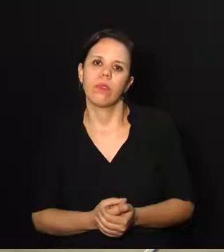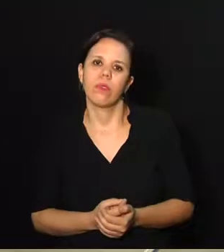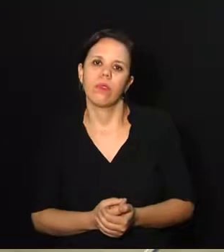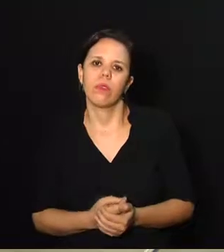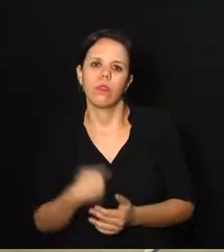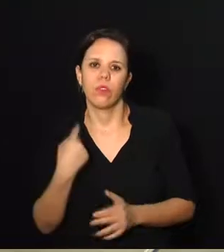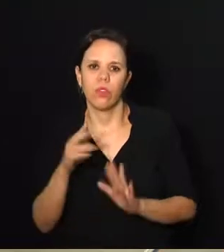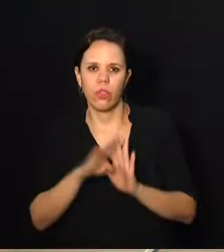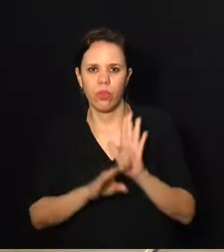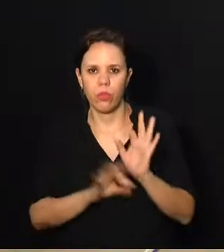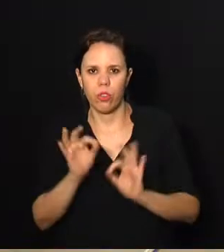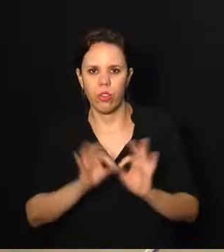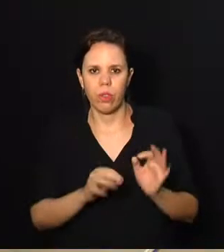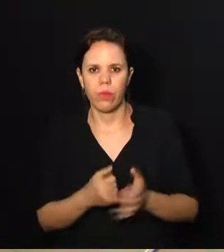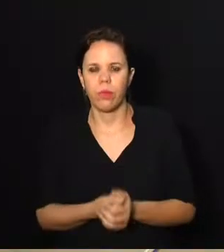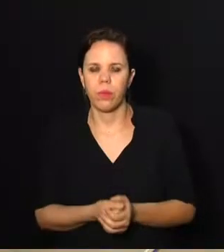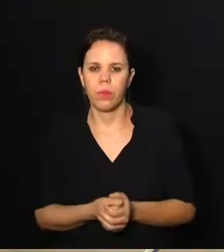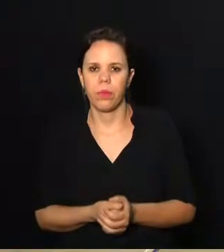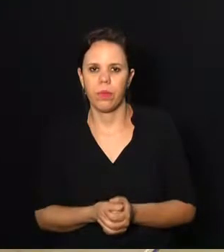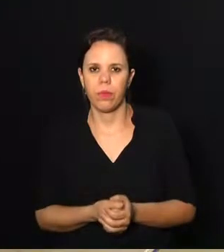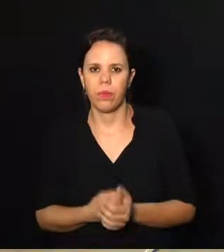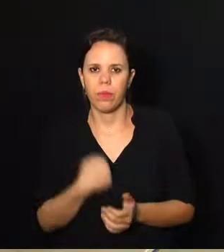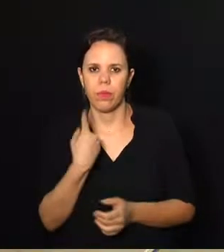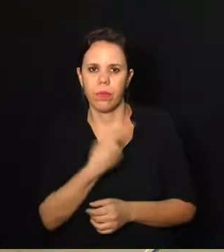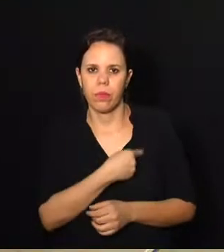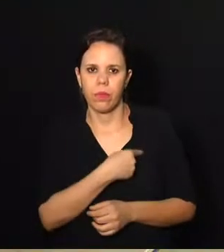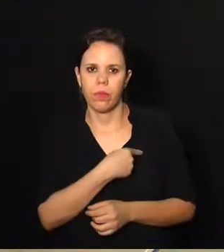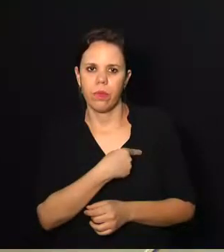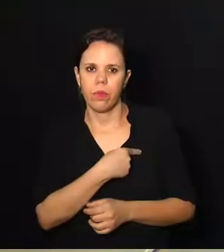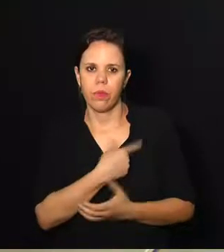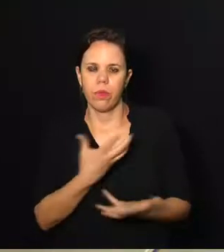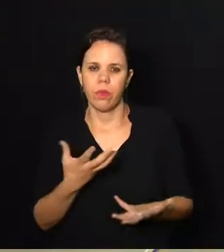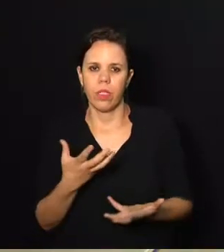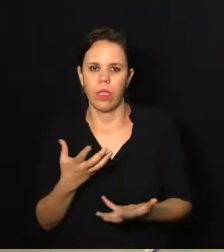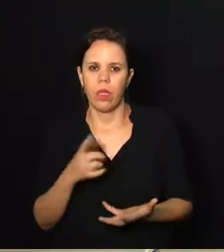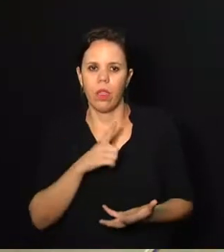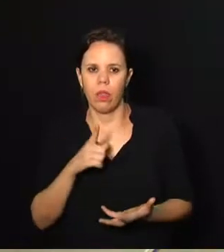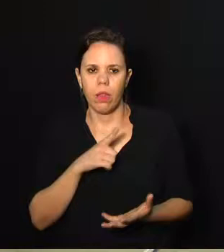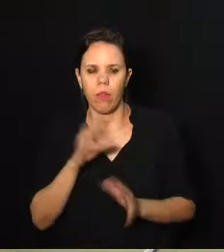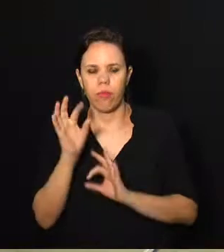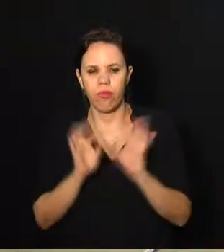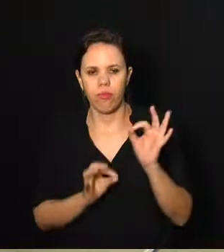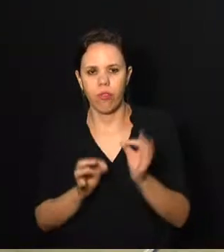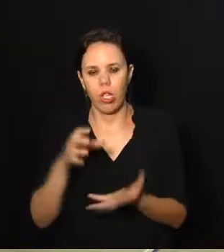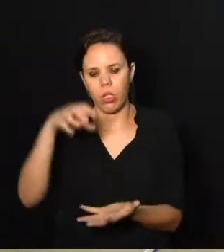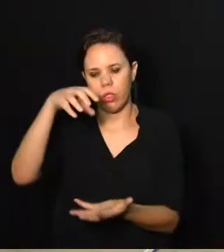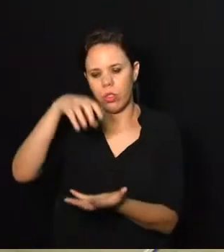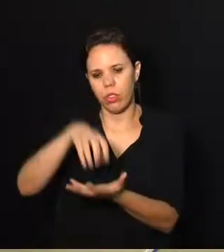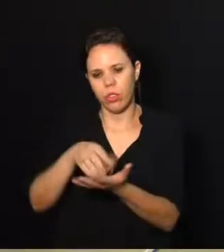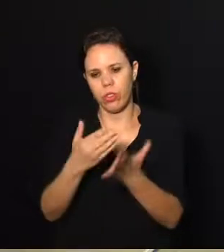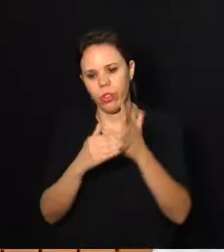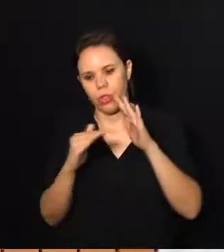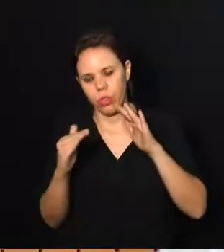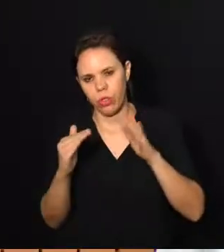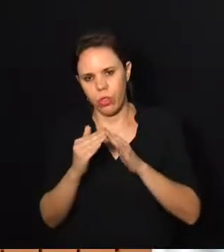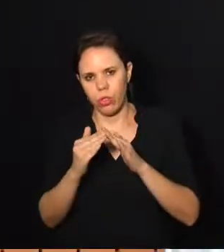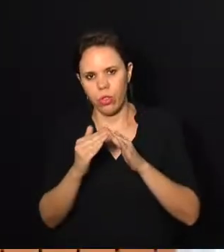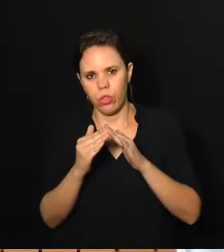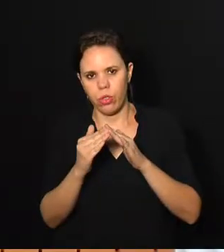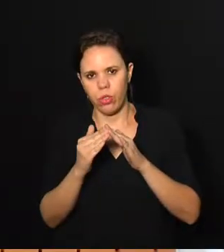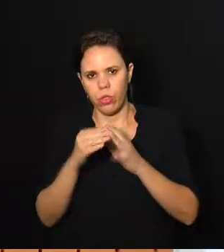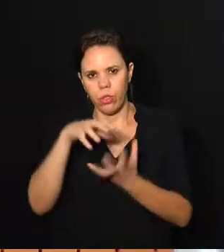nosso projeto, nós denominamos creche para idoso, que é um nome diferente daquilo que a